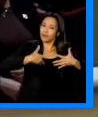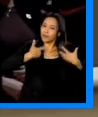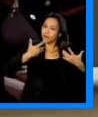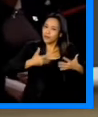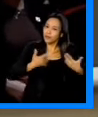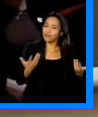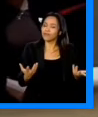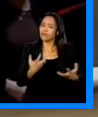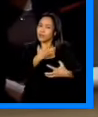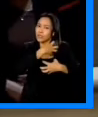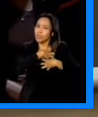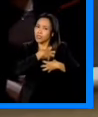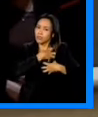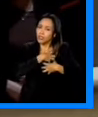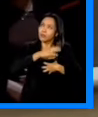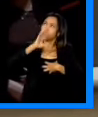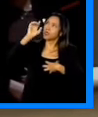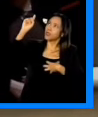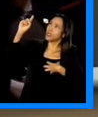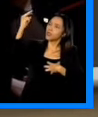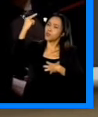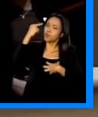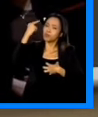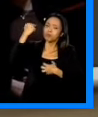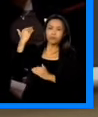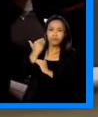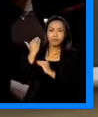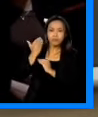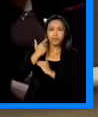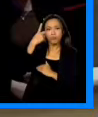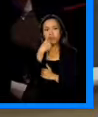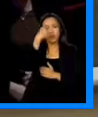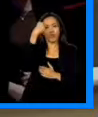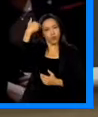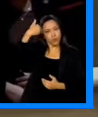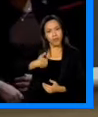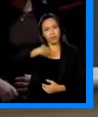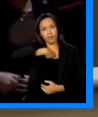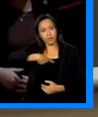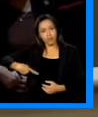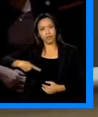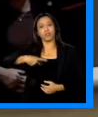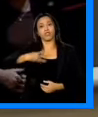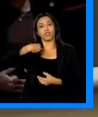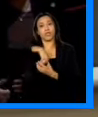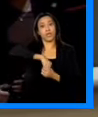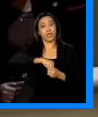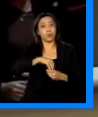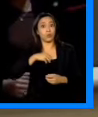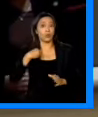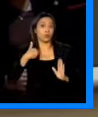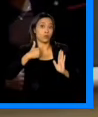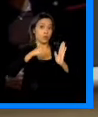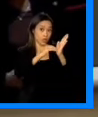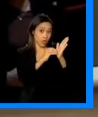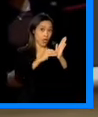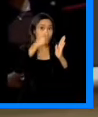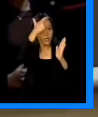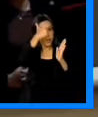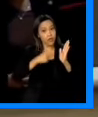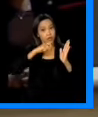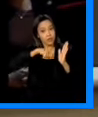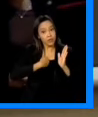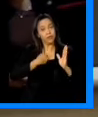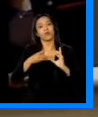com o sentimento de que Deus foi muito positivo para mim de poder ser presidente do Senado no momento em que mais se precisou de um presidente